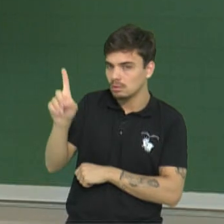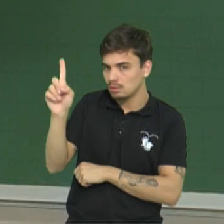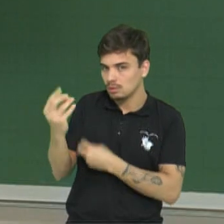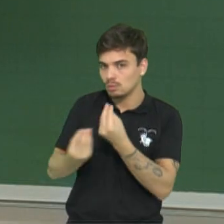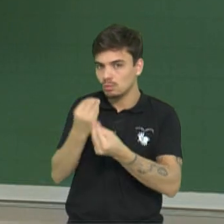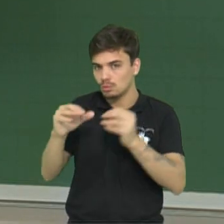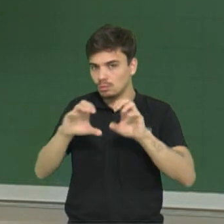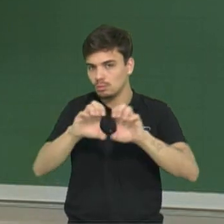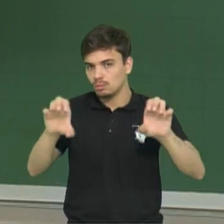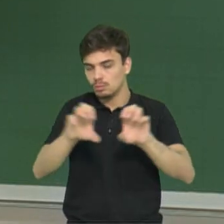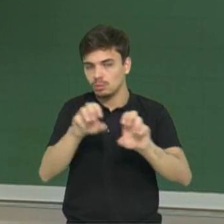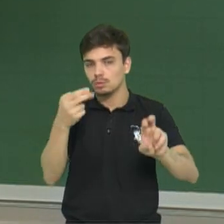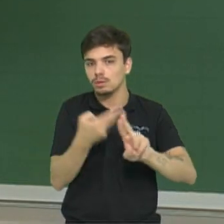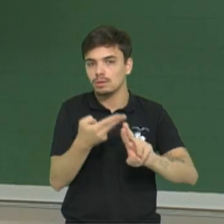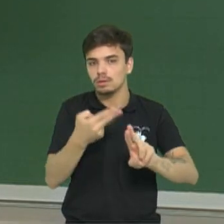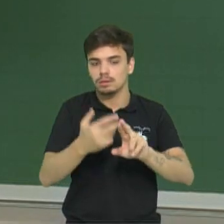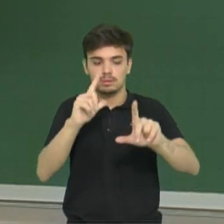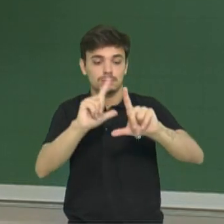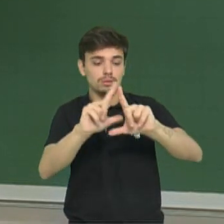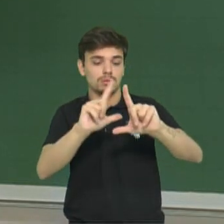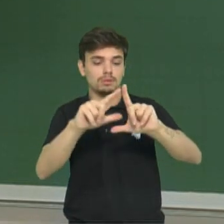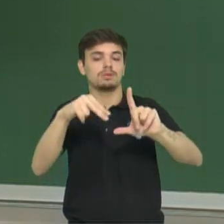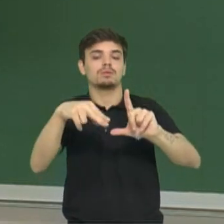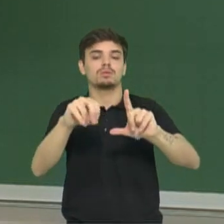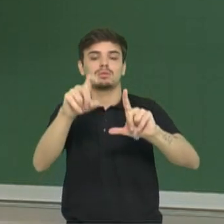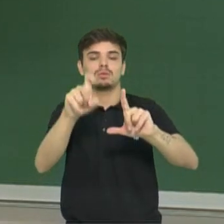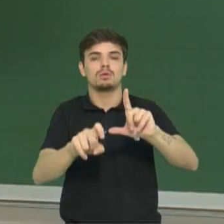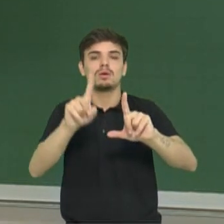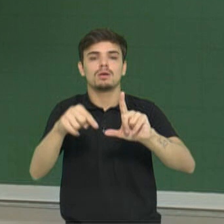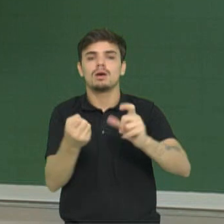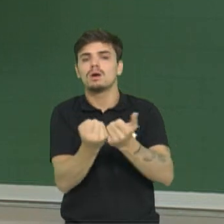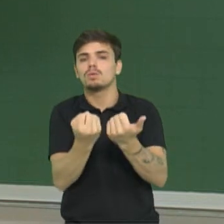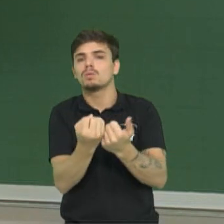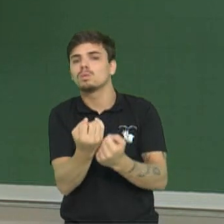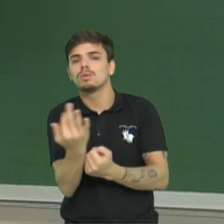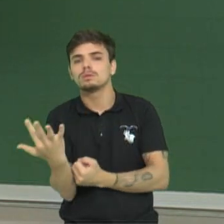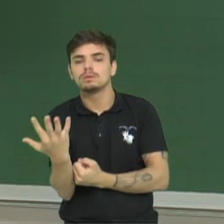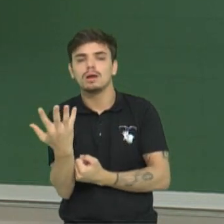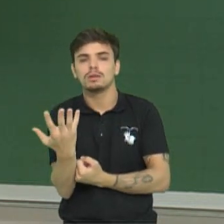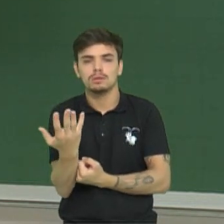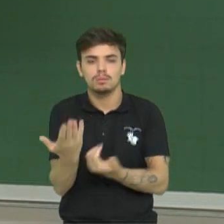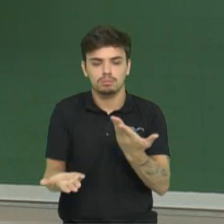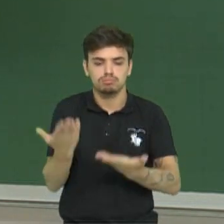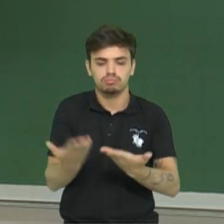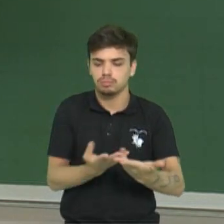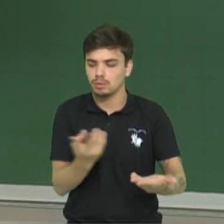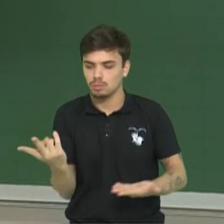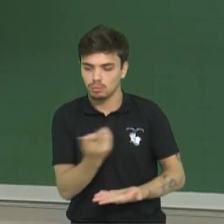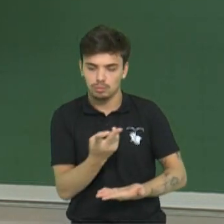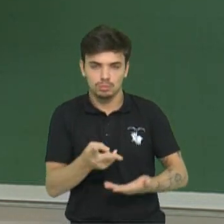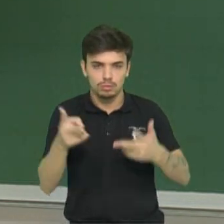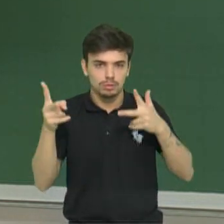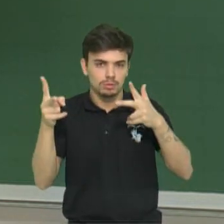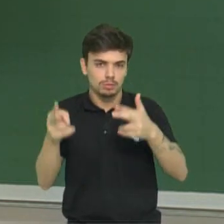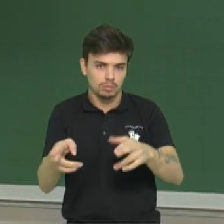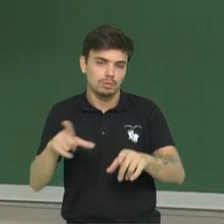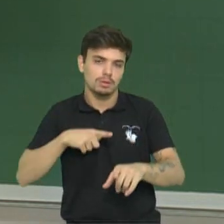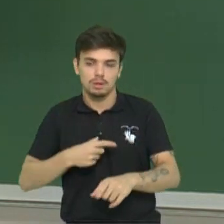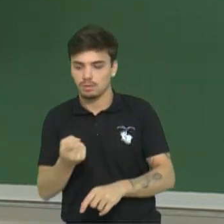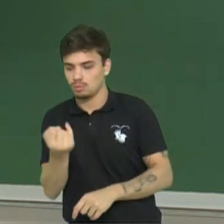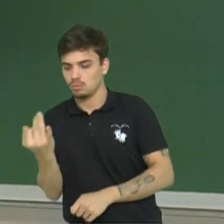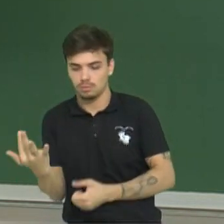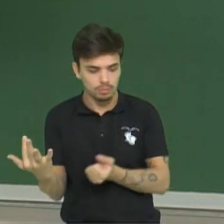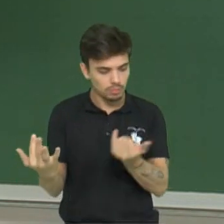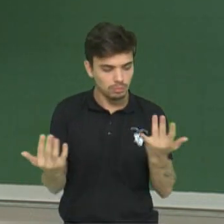coeficiente através do delta NOx, é a quantidade estar balanceada, os valores dos dois lados da seta terem a mesma